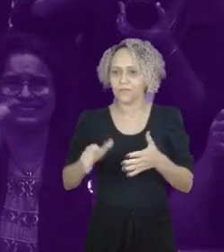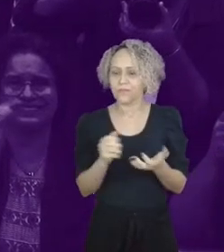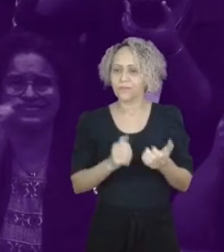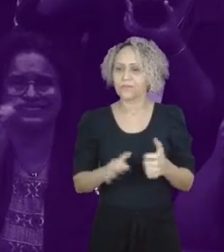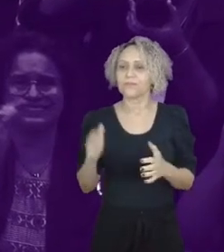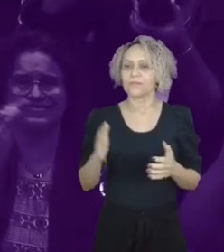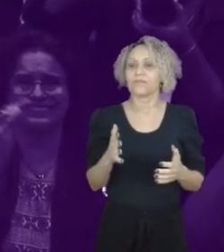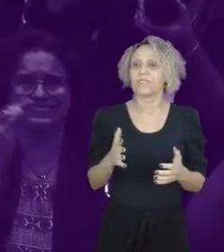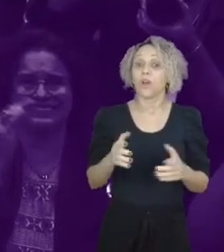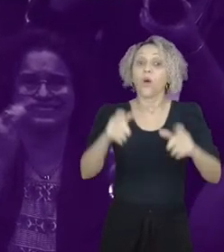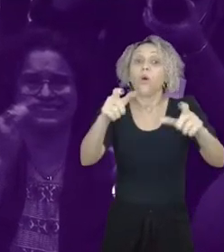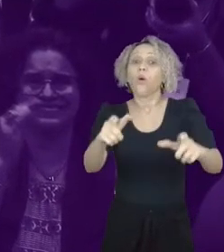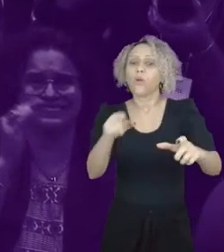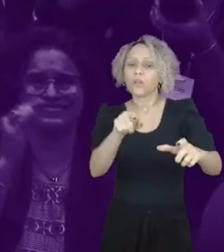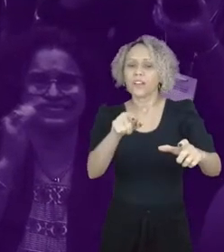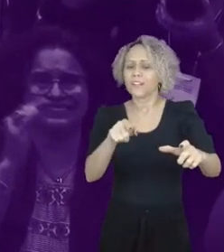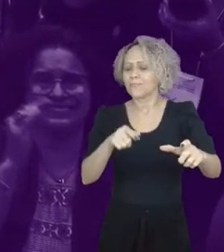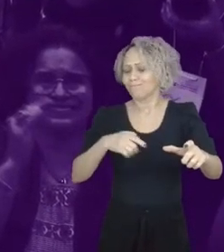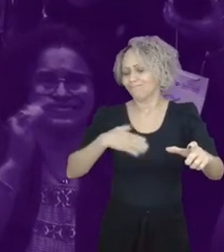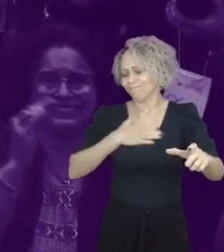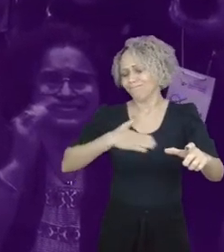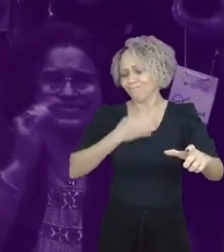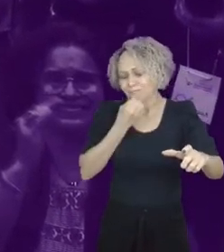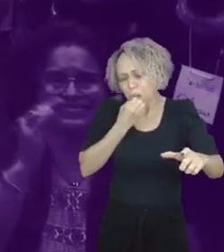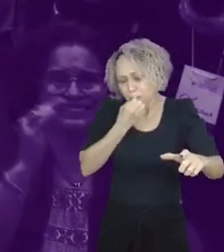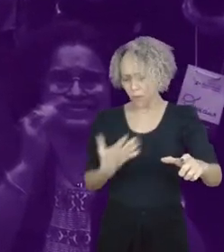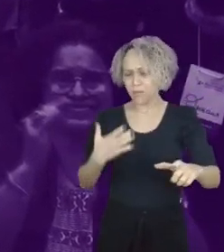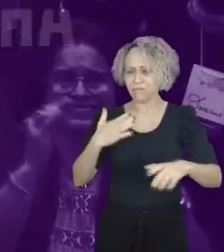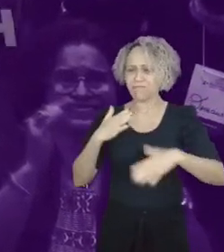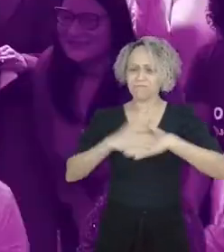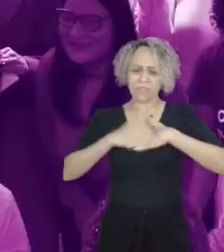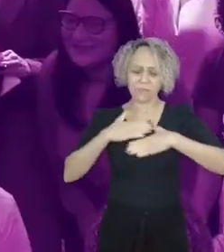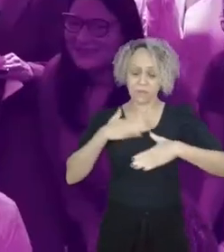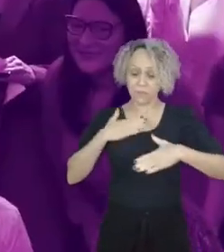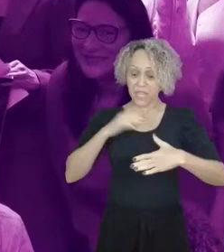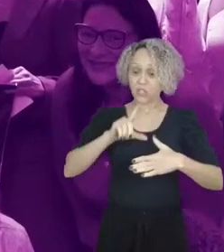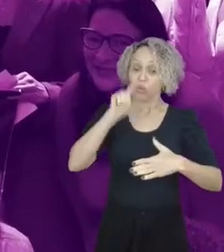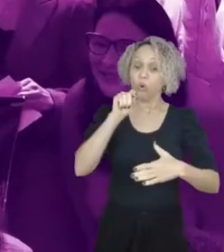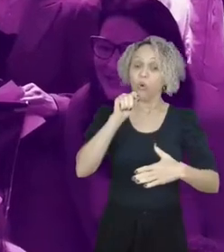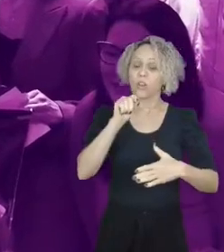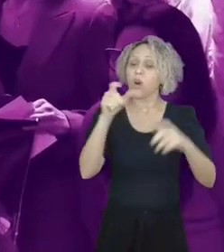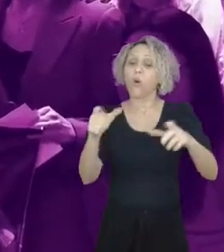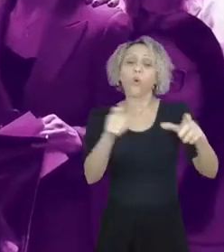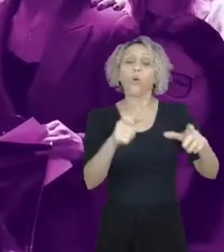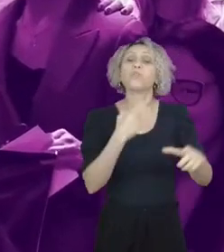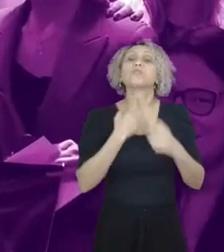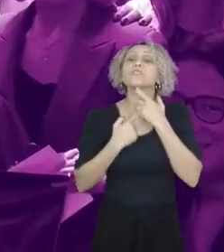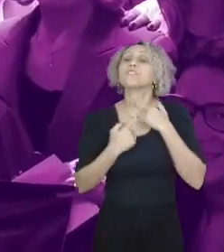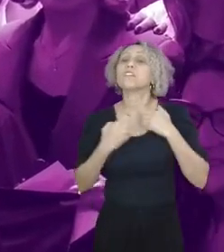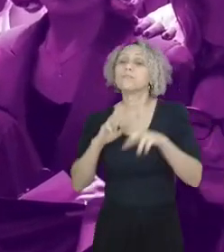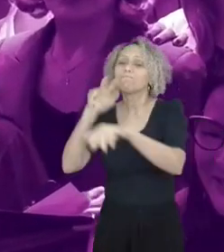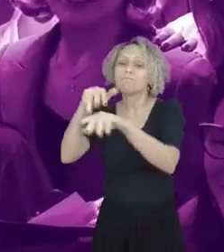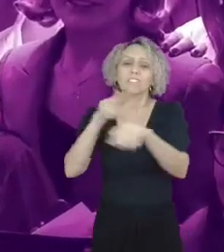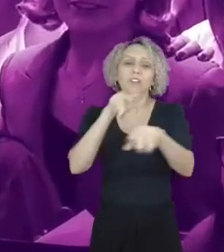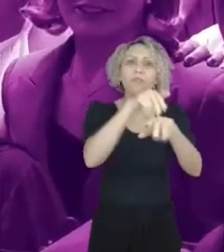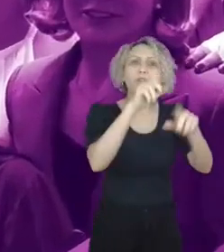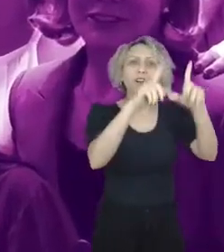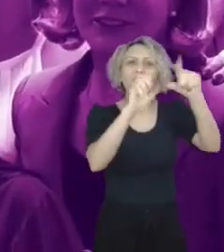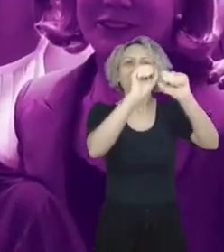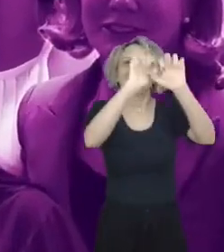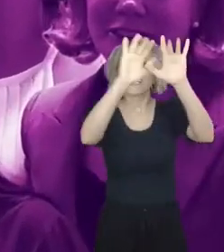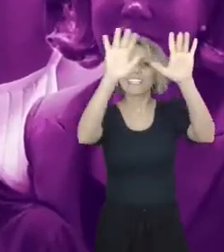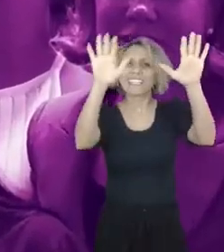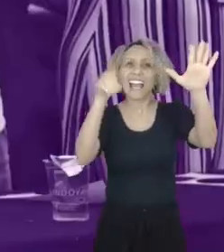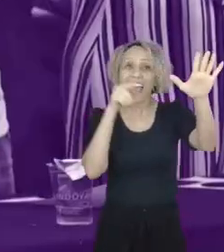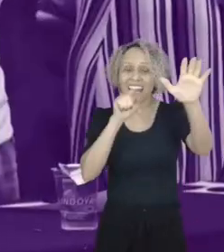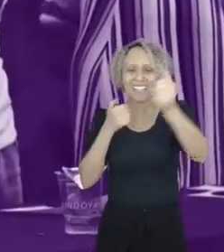O lugar que é bom pra mim é onde eu quiser estar. A estrela ainda brilha, ela é quem